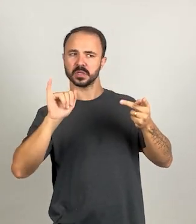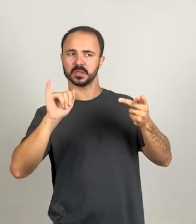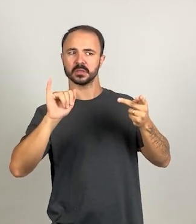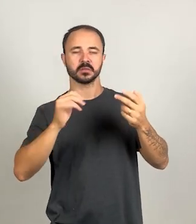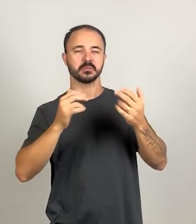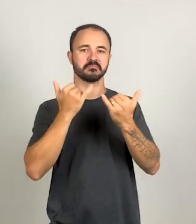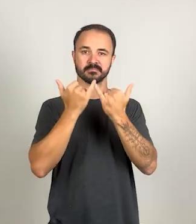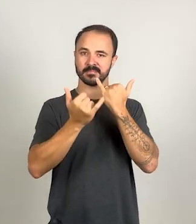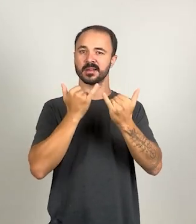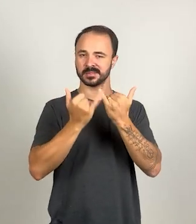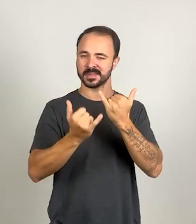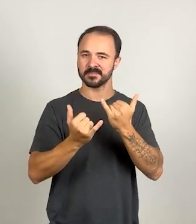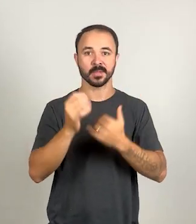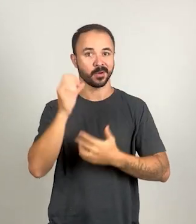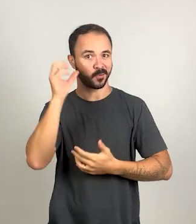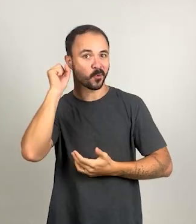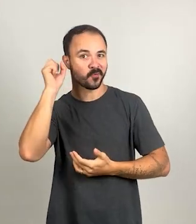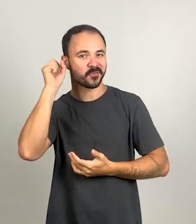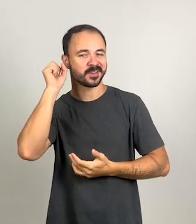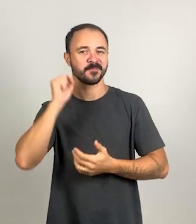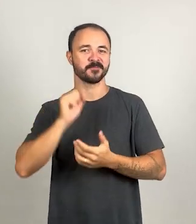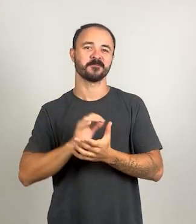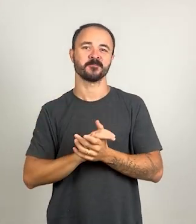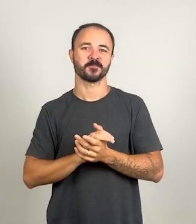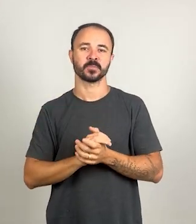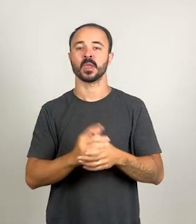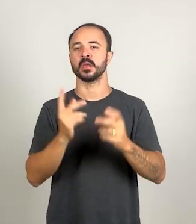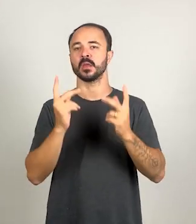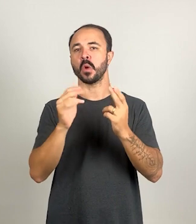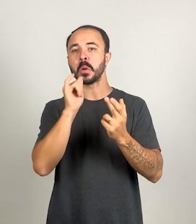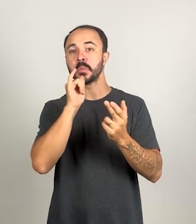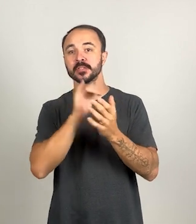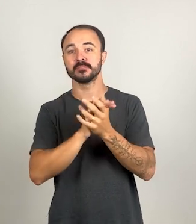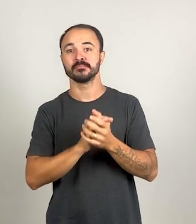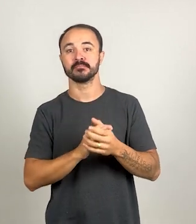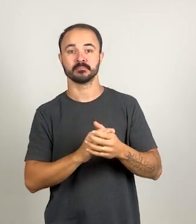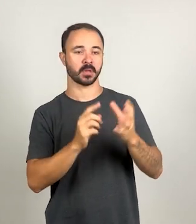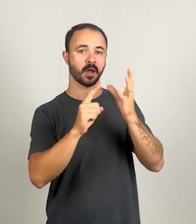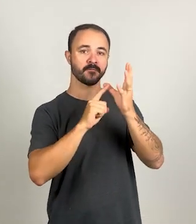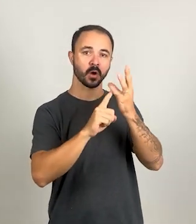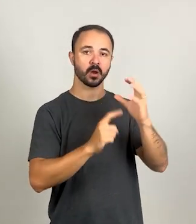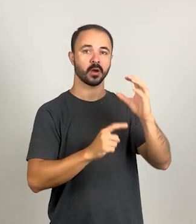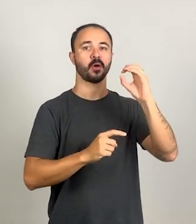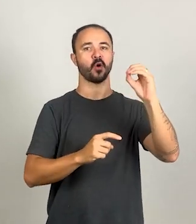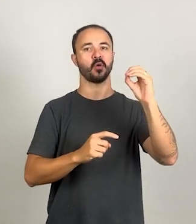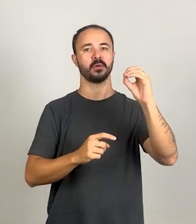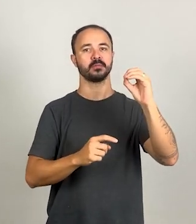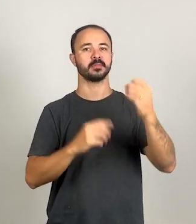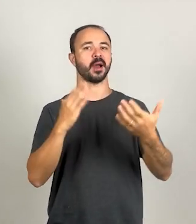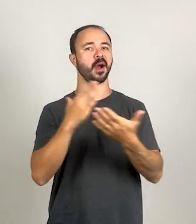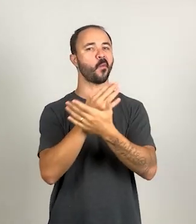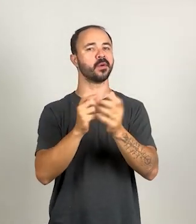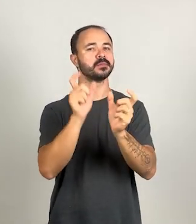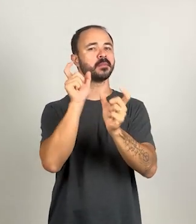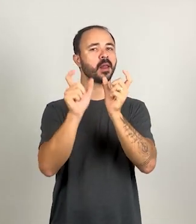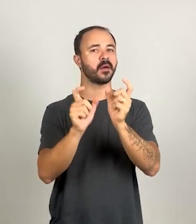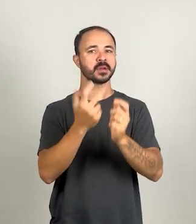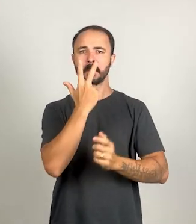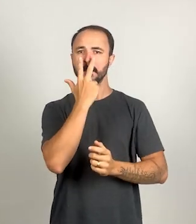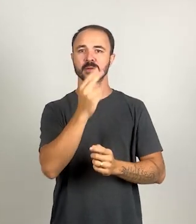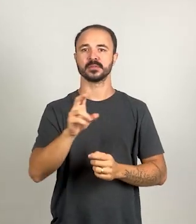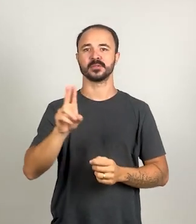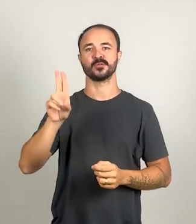do I da mesma forma a vogal o pode soar mais próxima ao som do u em algumas palavras como